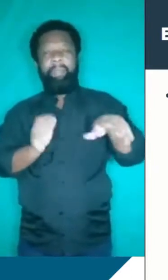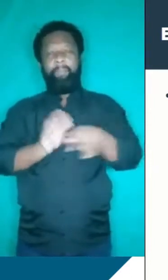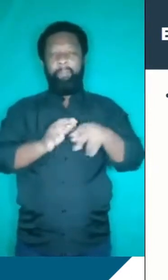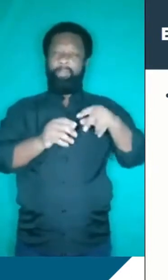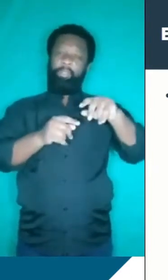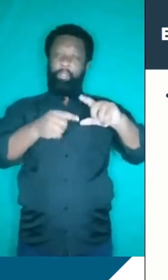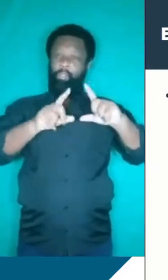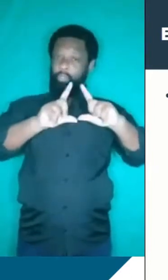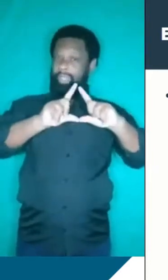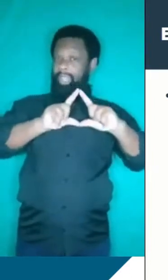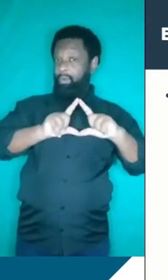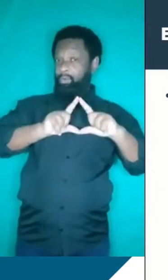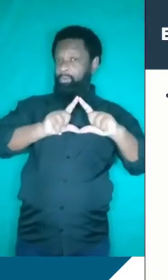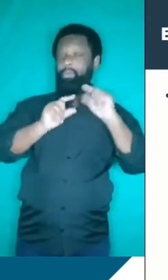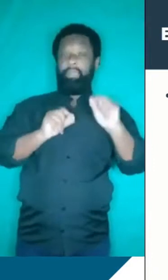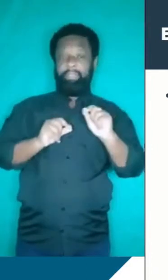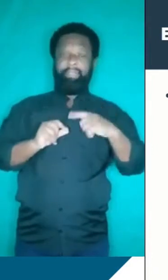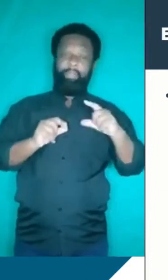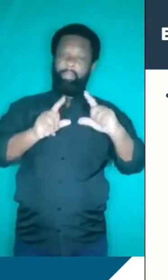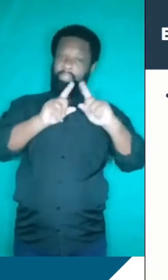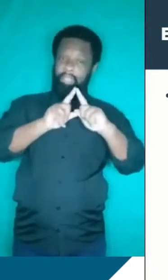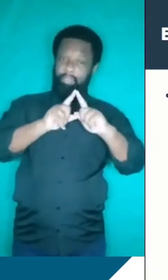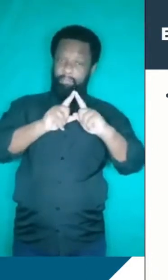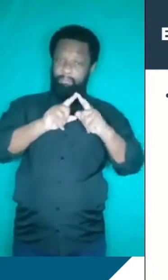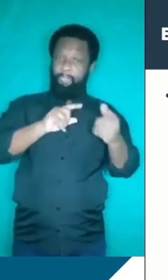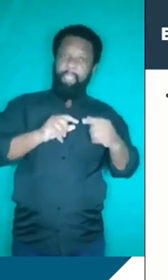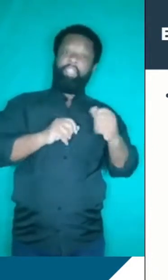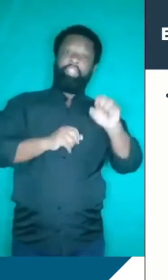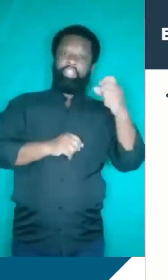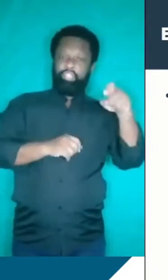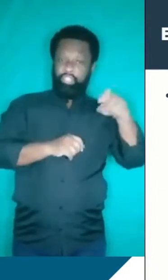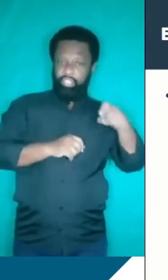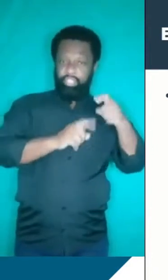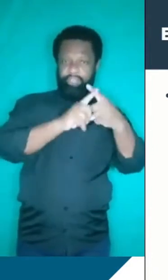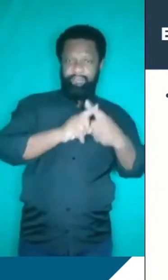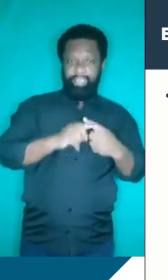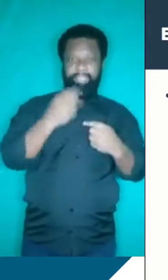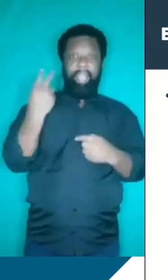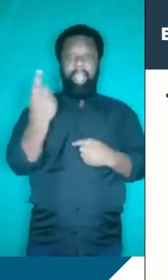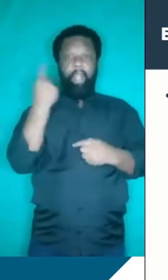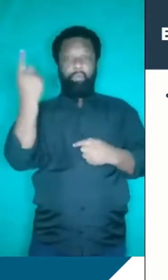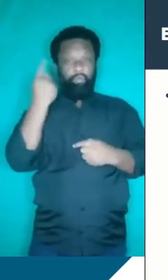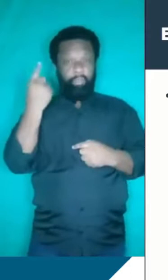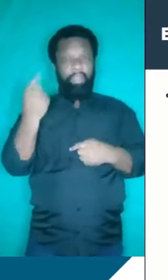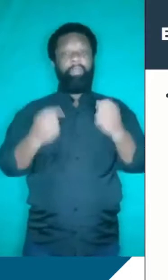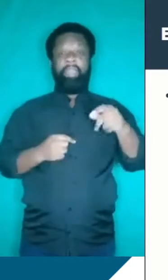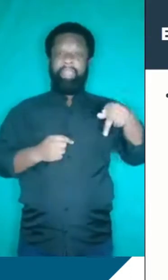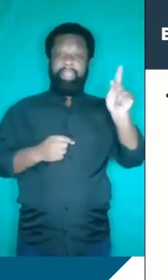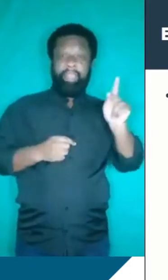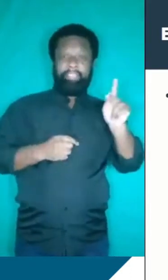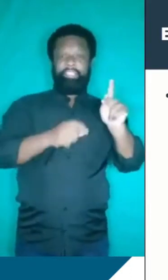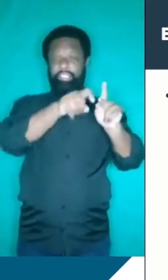área desse triângulo aqui. Quem vai ser a área do triângulo? Base, vale x, vezes a altura, que é a força, né? Que é